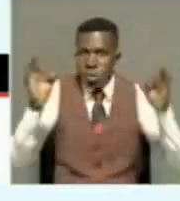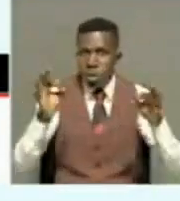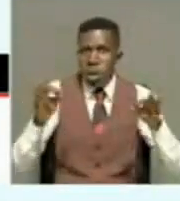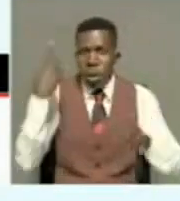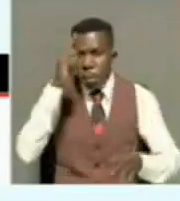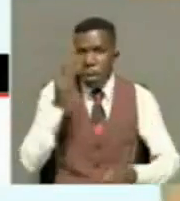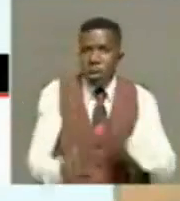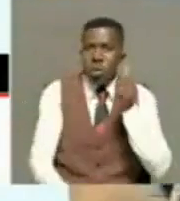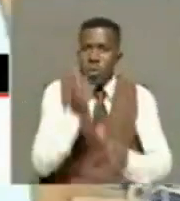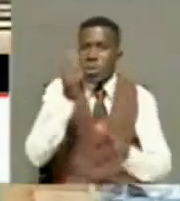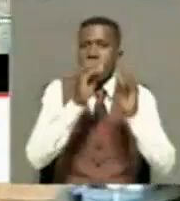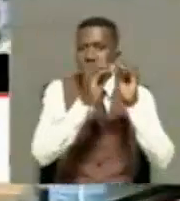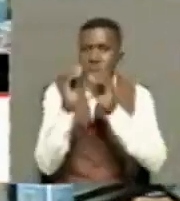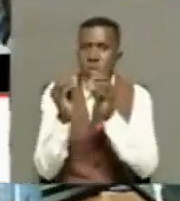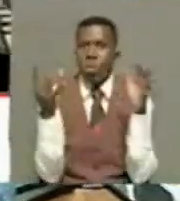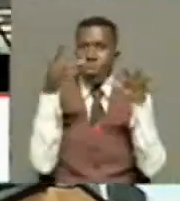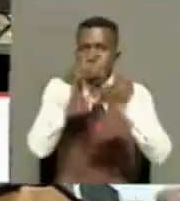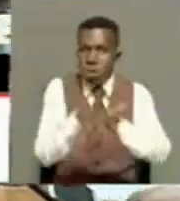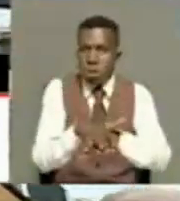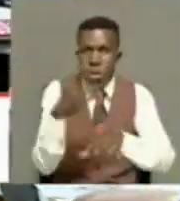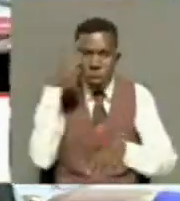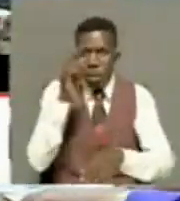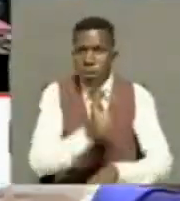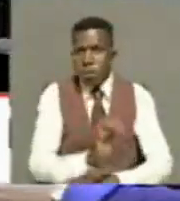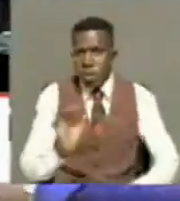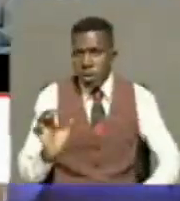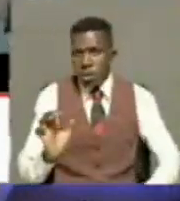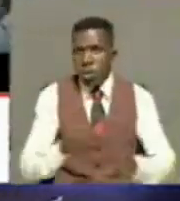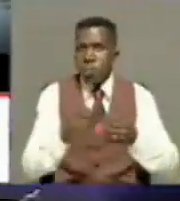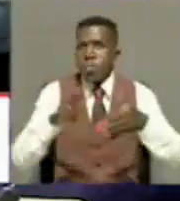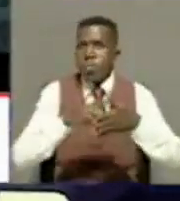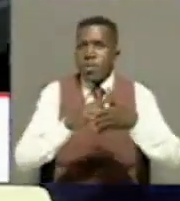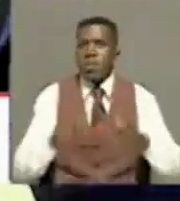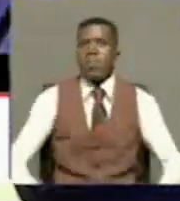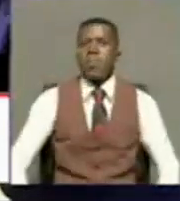a se garantir um ensino inclusivo para as crianças com deficiência. Sim.